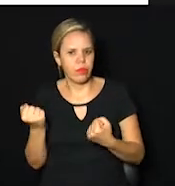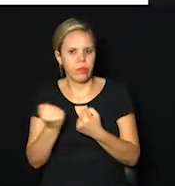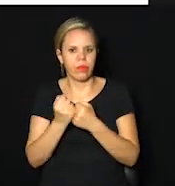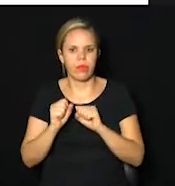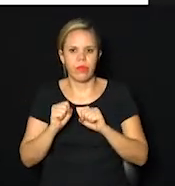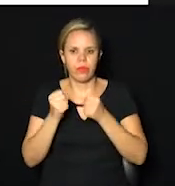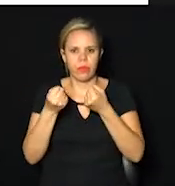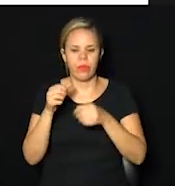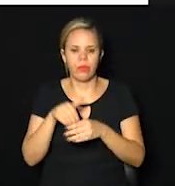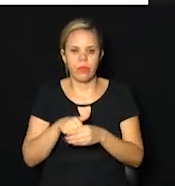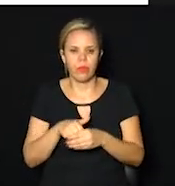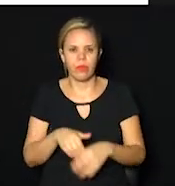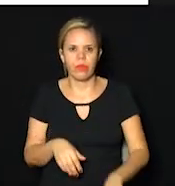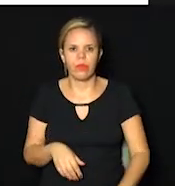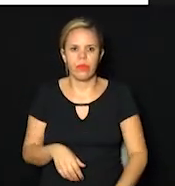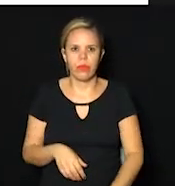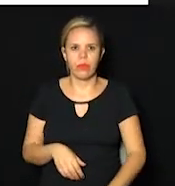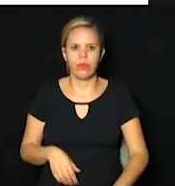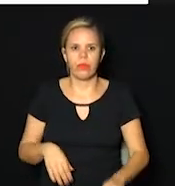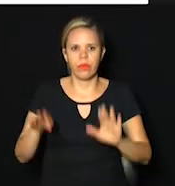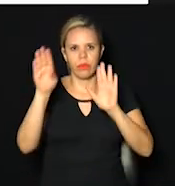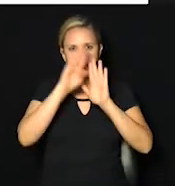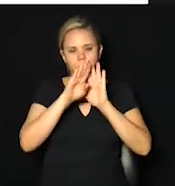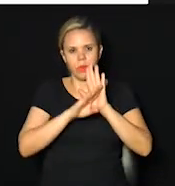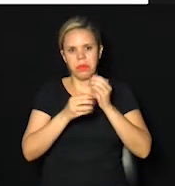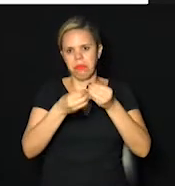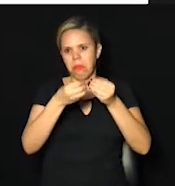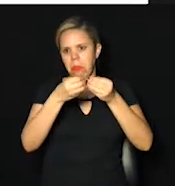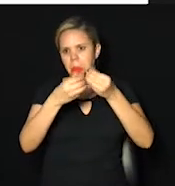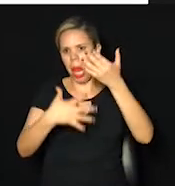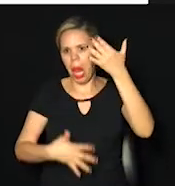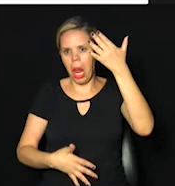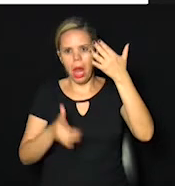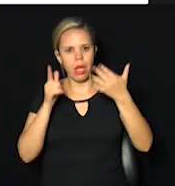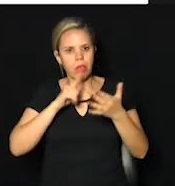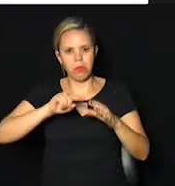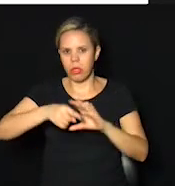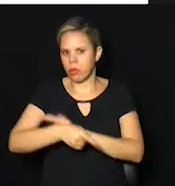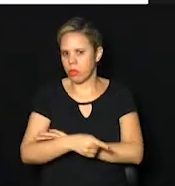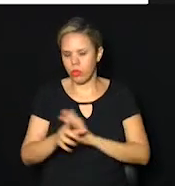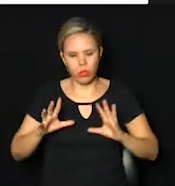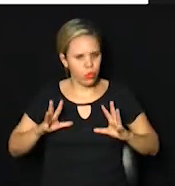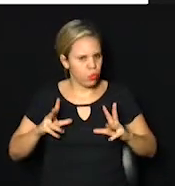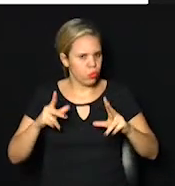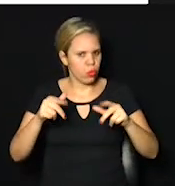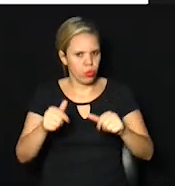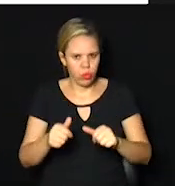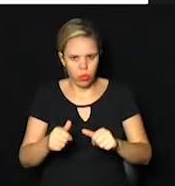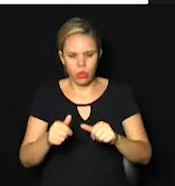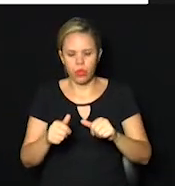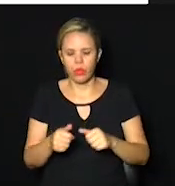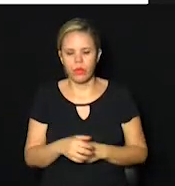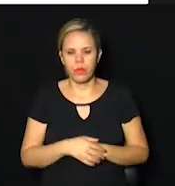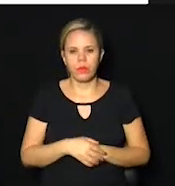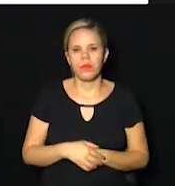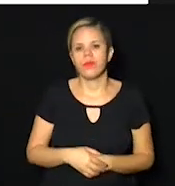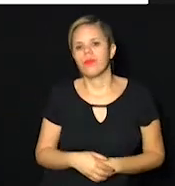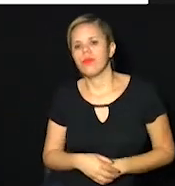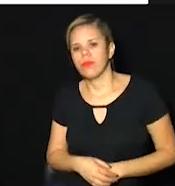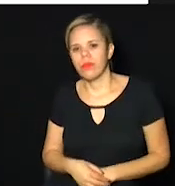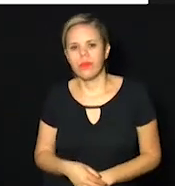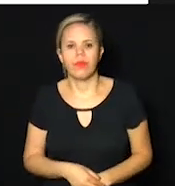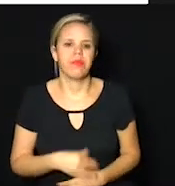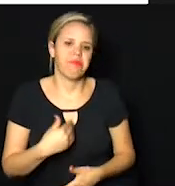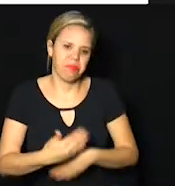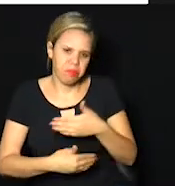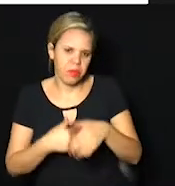e do voto. São esses temas que a gente vai conversar. É muita coisa, a gente não consegue se aprofundar com tanta ênfase em todos eles, mas a gente vai tocando